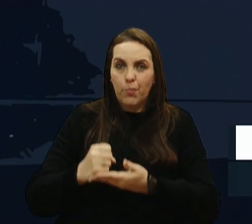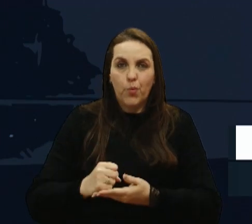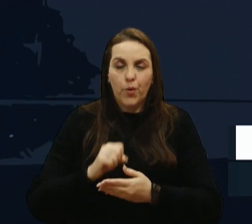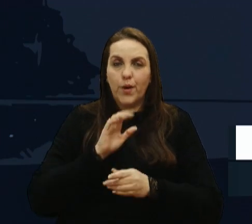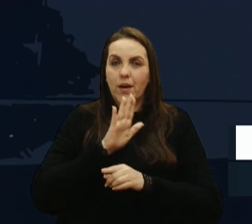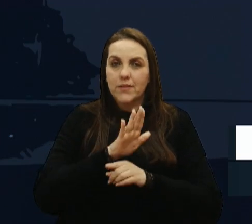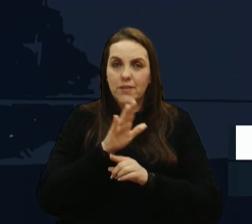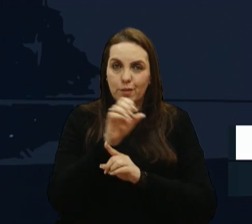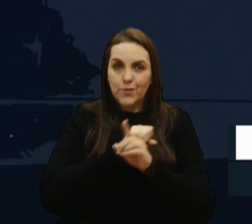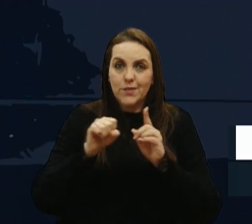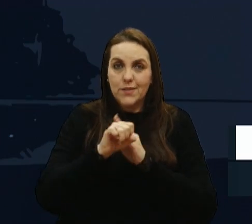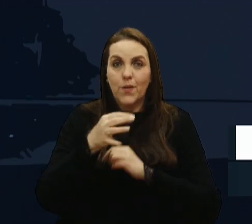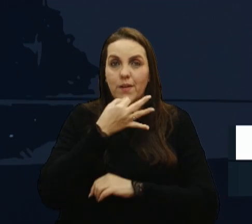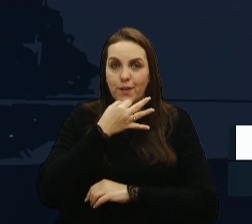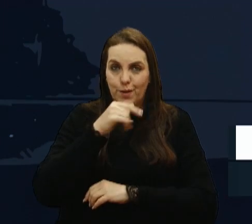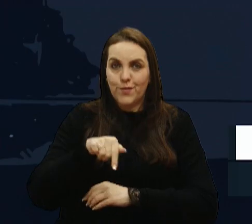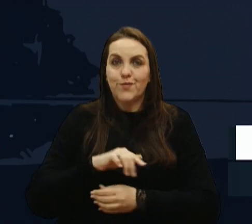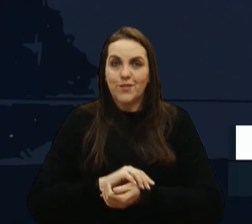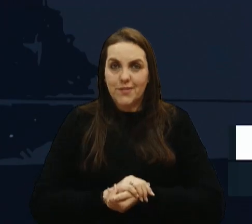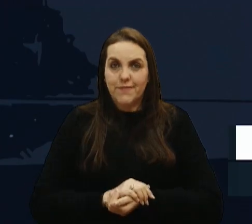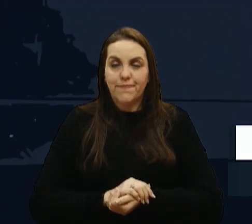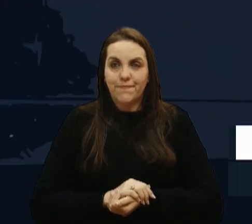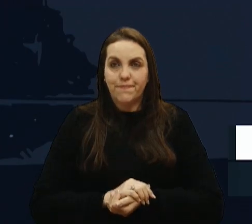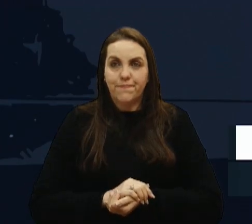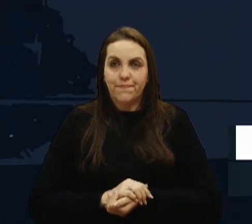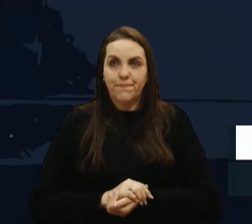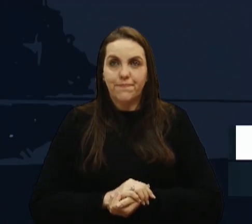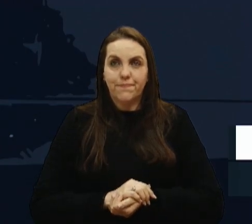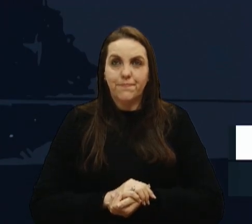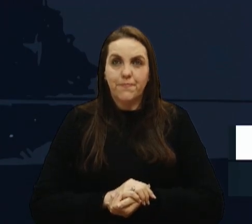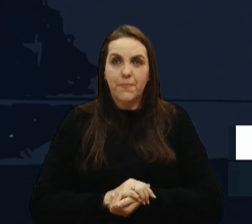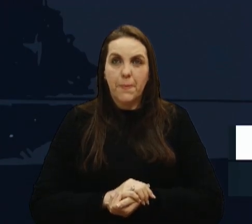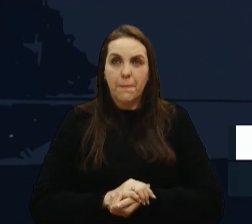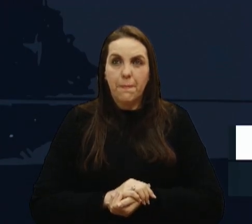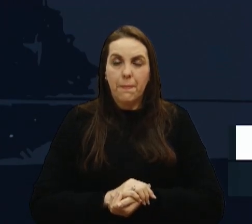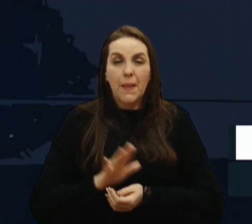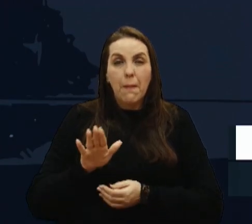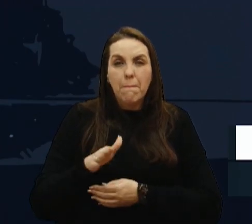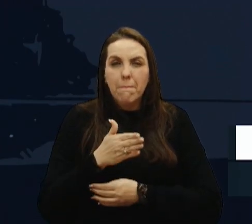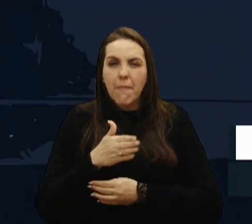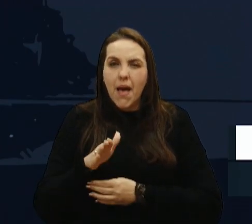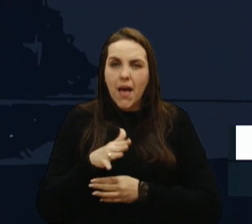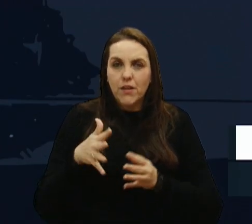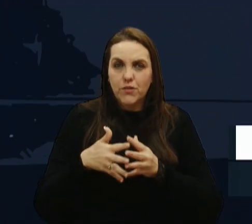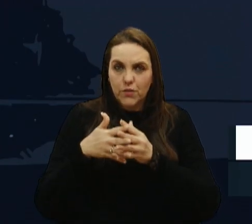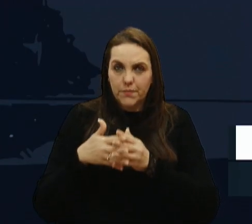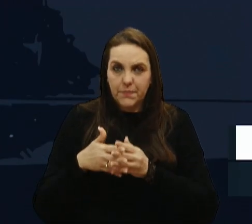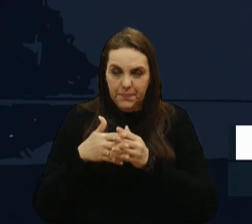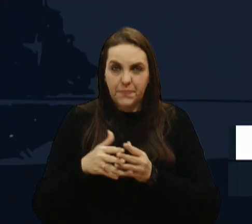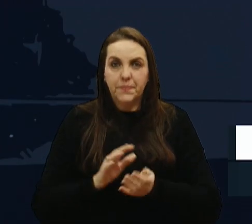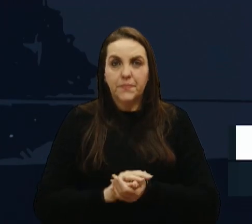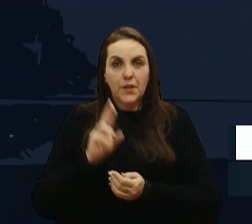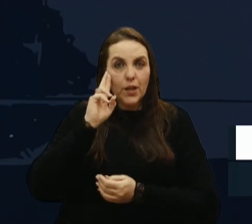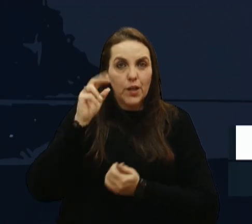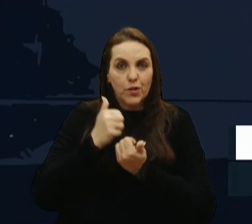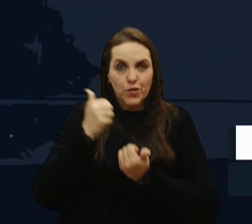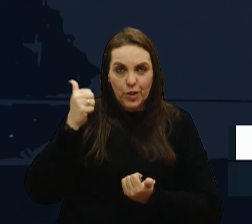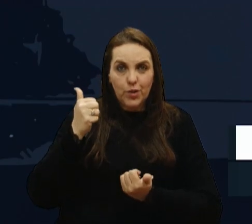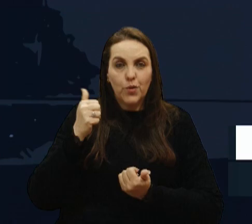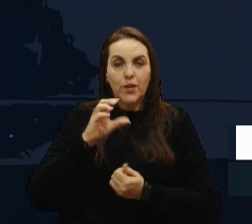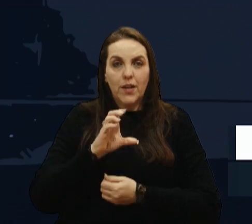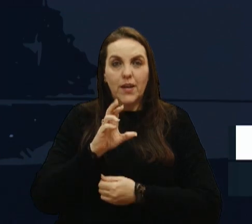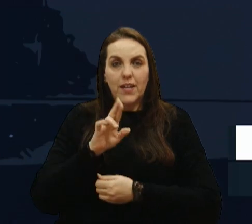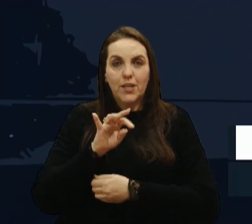social aqui em Caxias, diga-se de passagem. A média complexidade, a nossa diretora, a